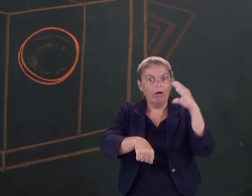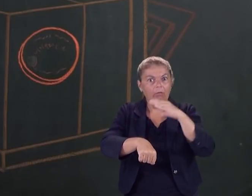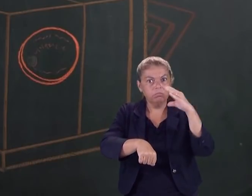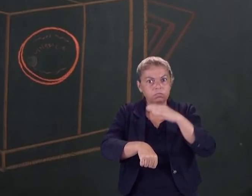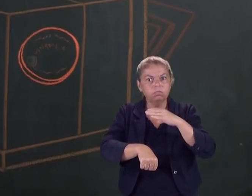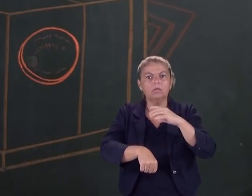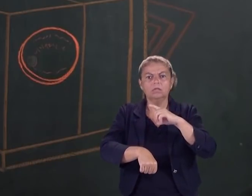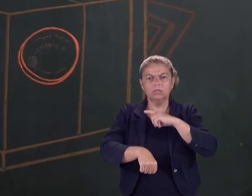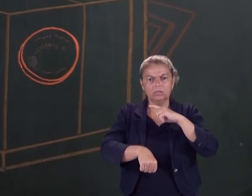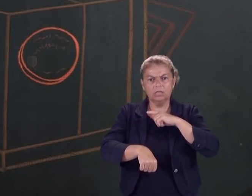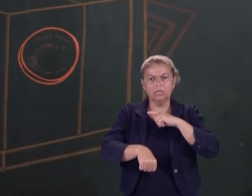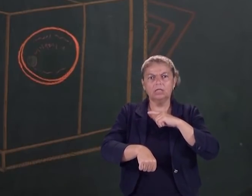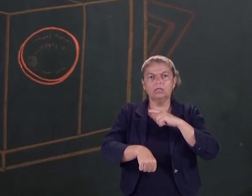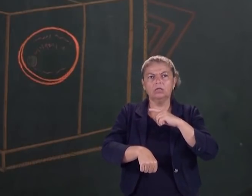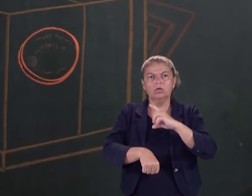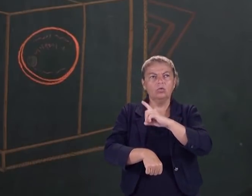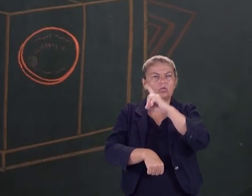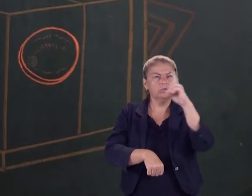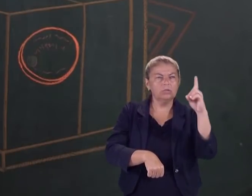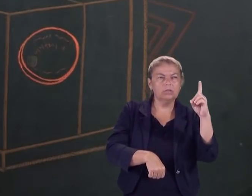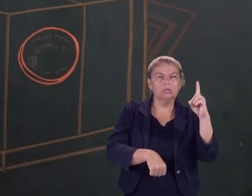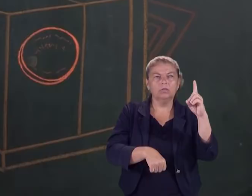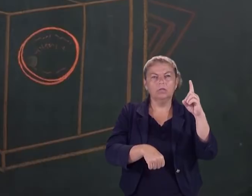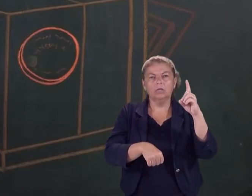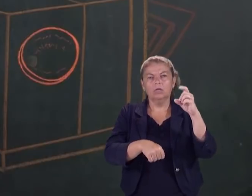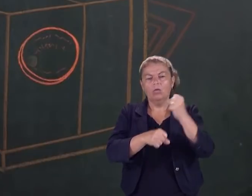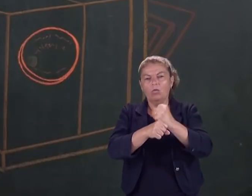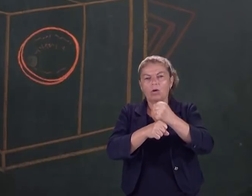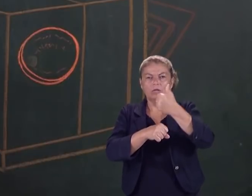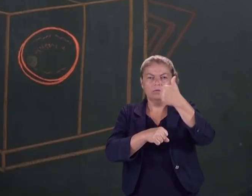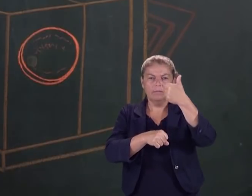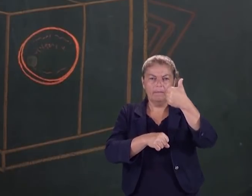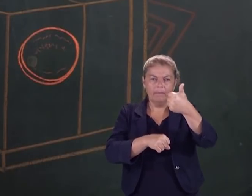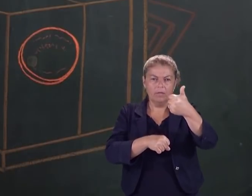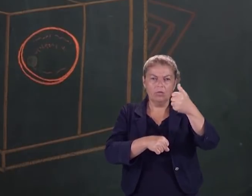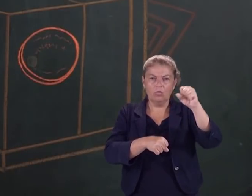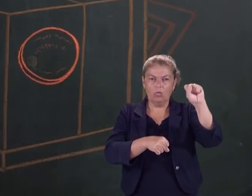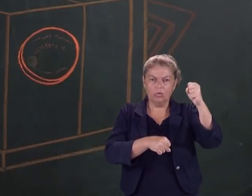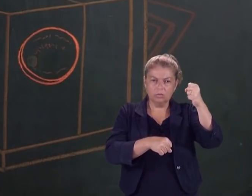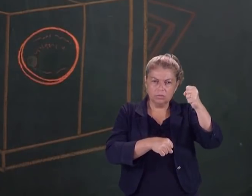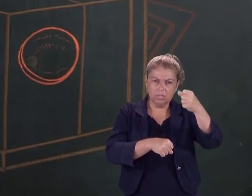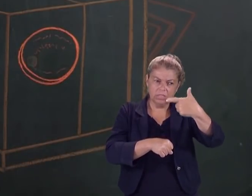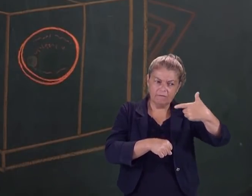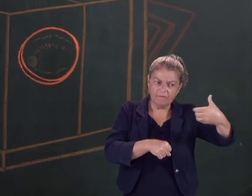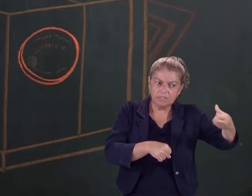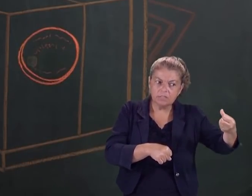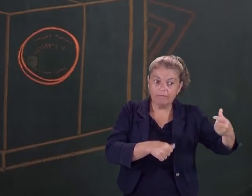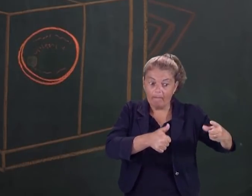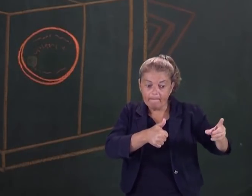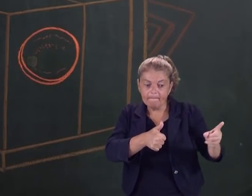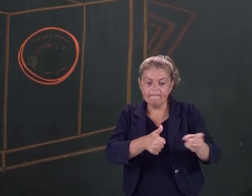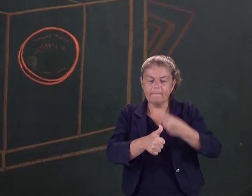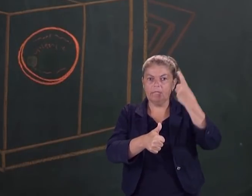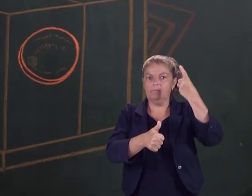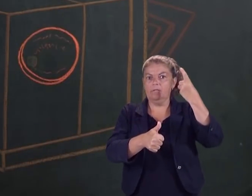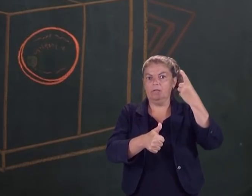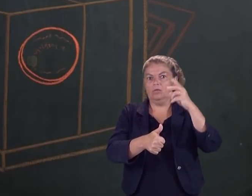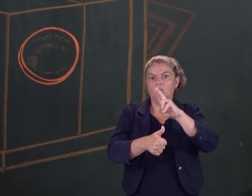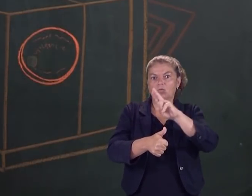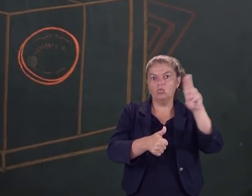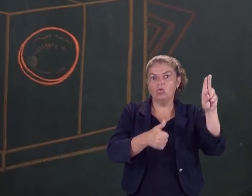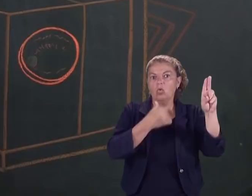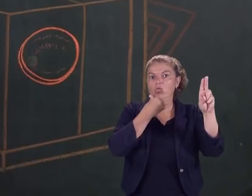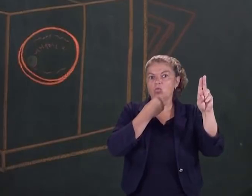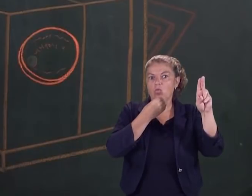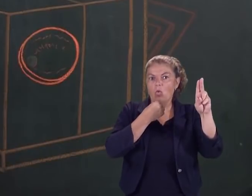datas importantes que é preciso falar. Então, por exemplo, em 1826, tem a primeira fotografia registrada, que foi feita por um francês chamado